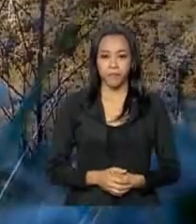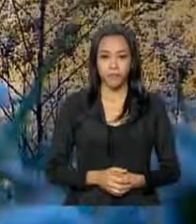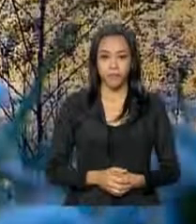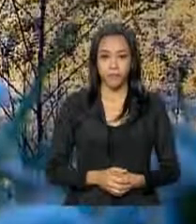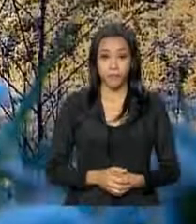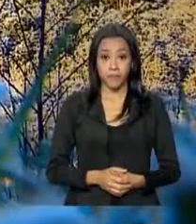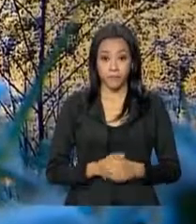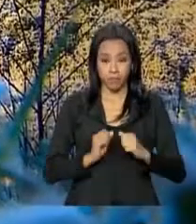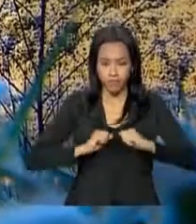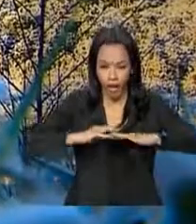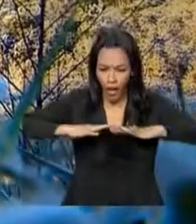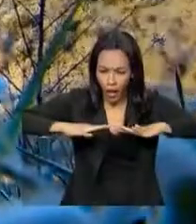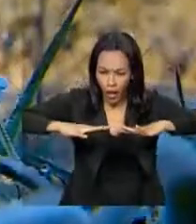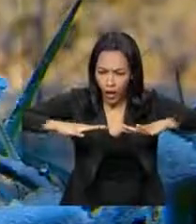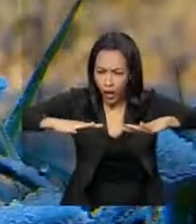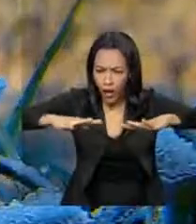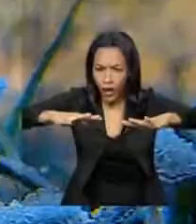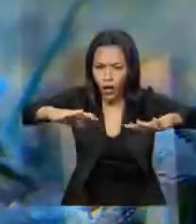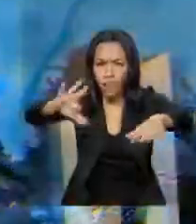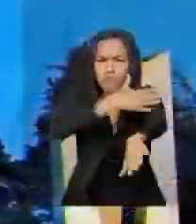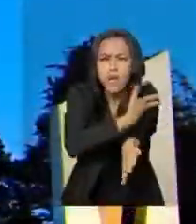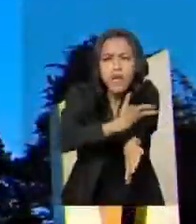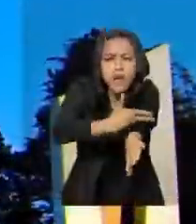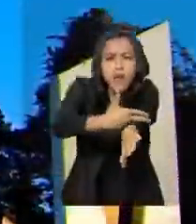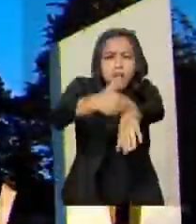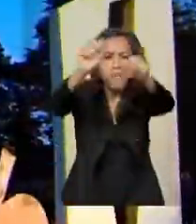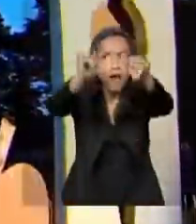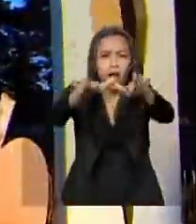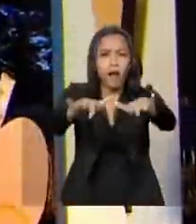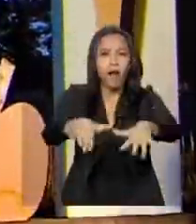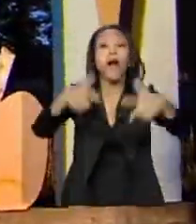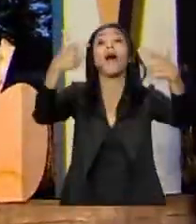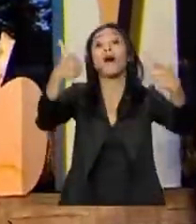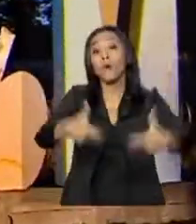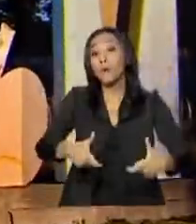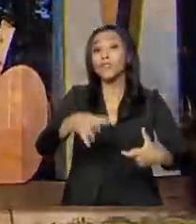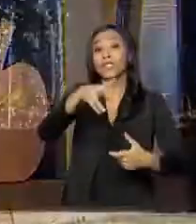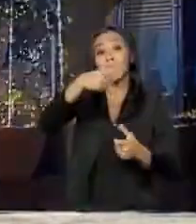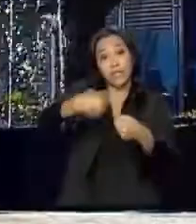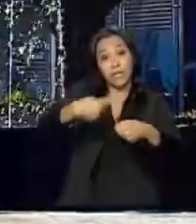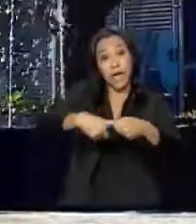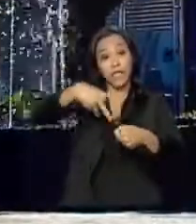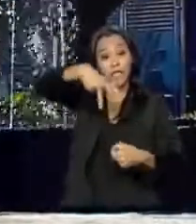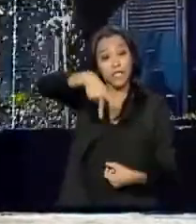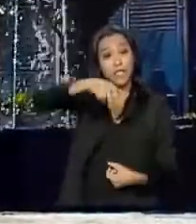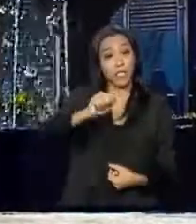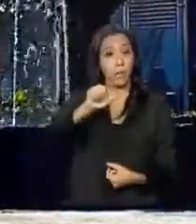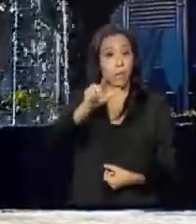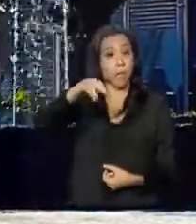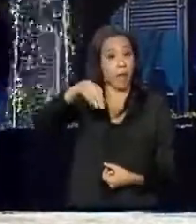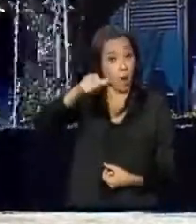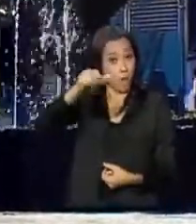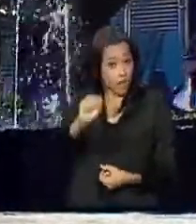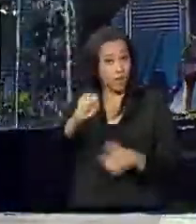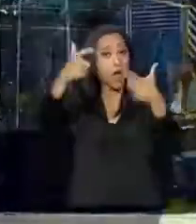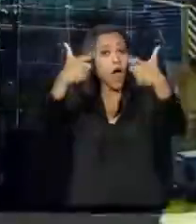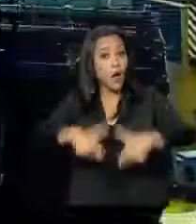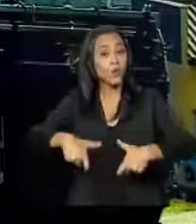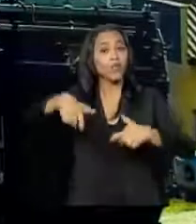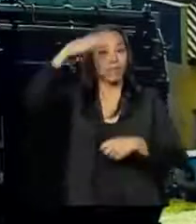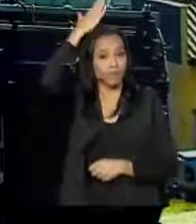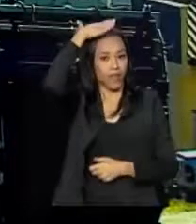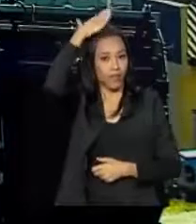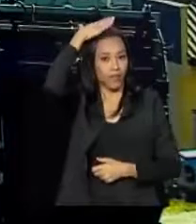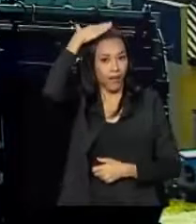E os campos brancos de geada. Estamos em Palmas, no Paraná, a cidade mais fria do estado. Aqui também é onde